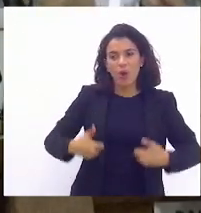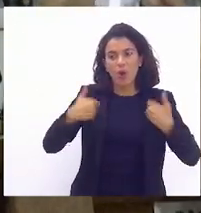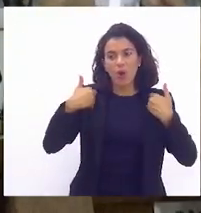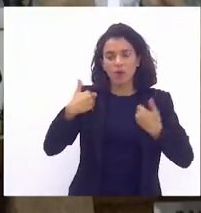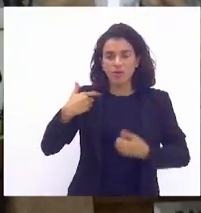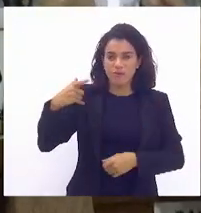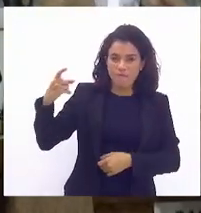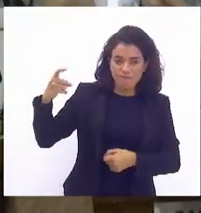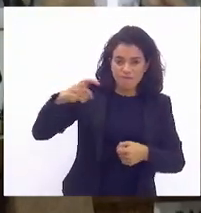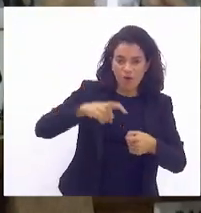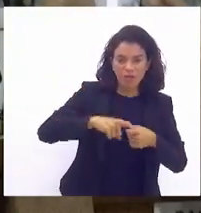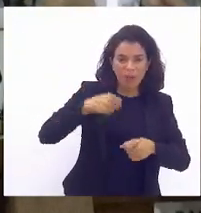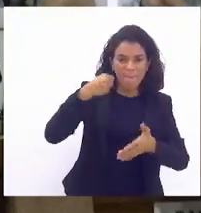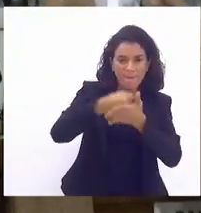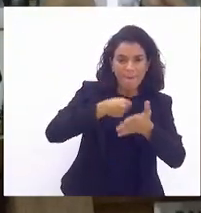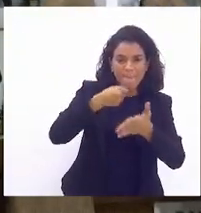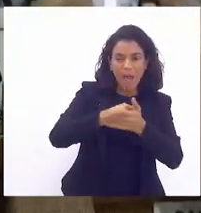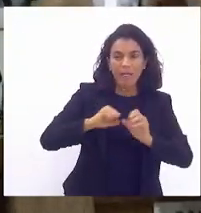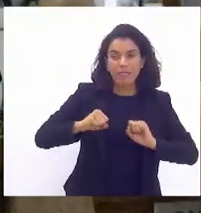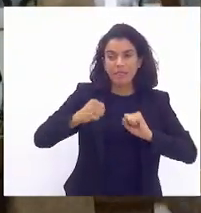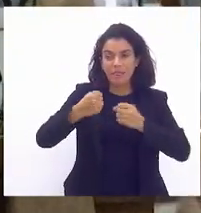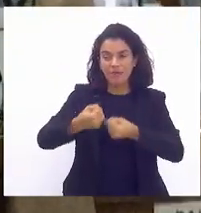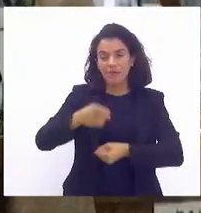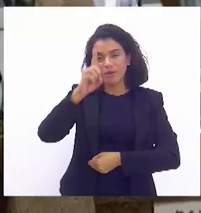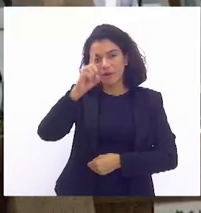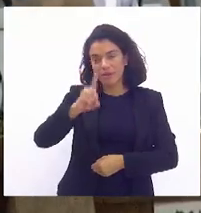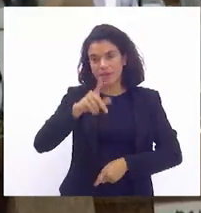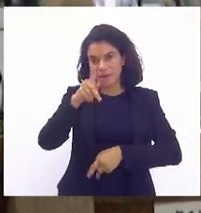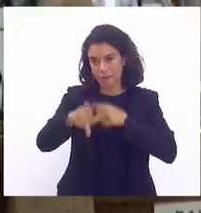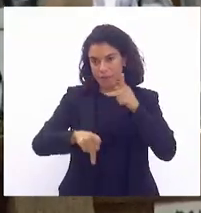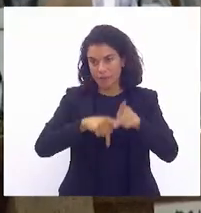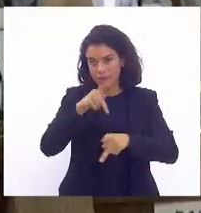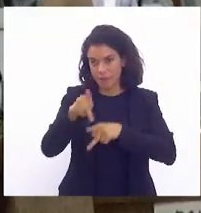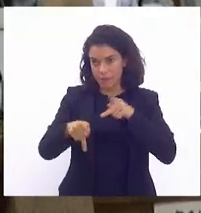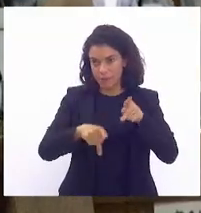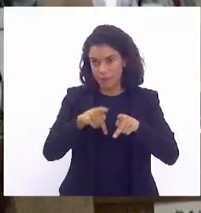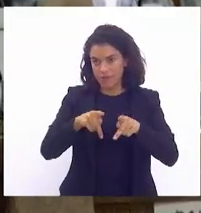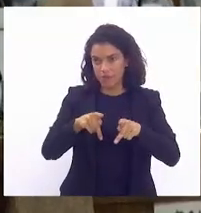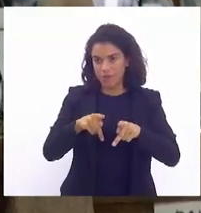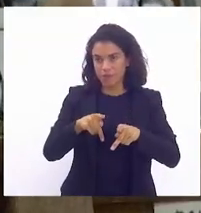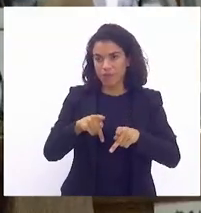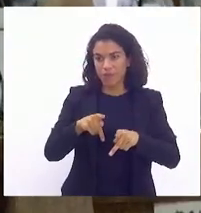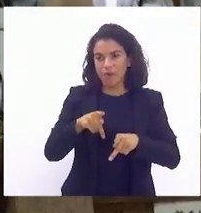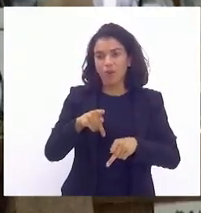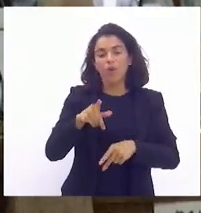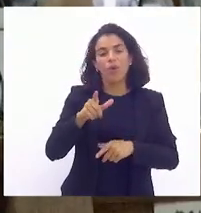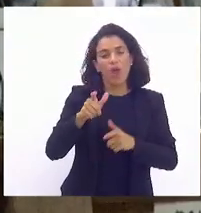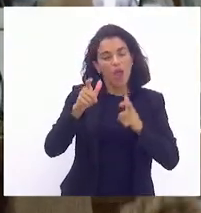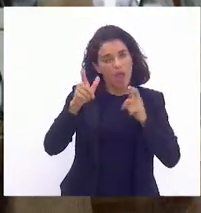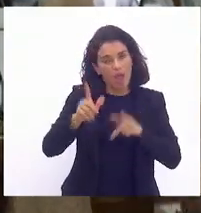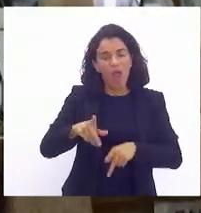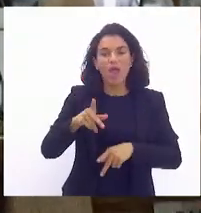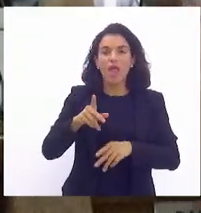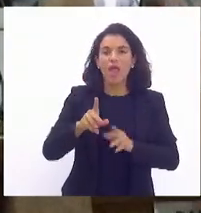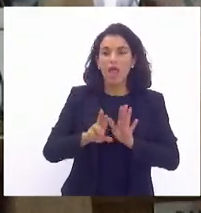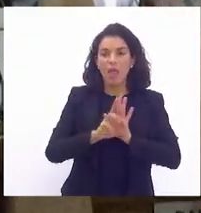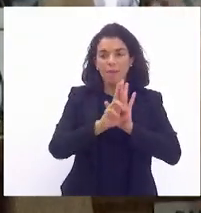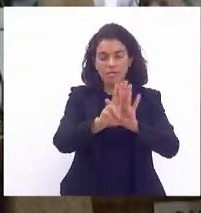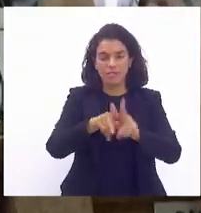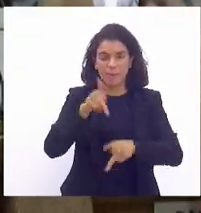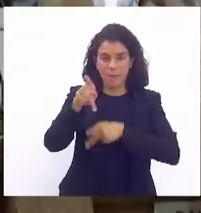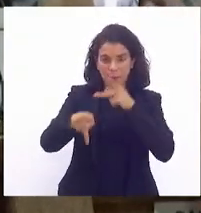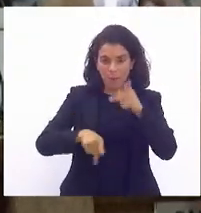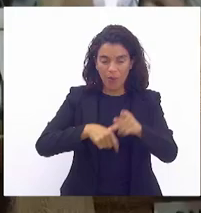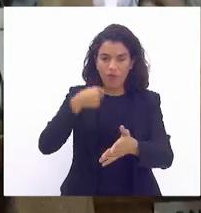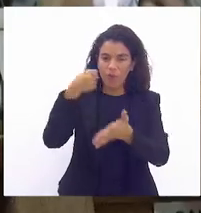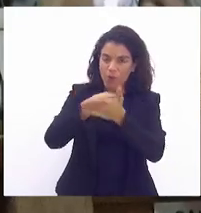poder estar aqui lutando e defendendo o direito da população. O lado que eu escolhi na política é o lado de ser a voz do povo, de lutar pelo